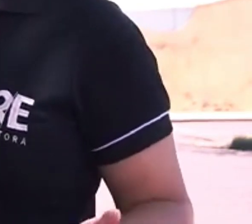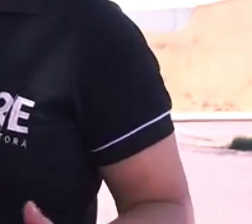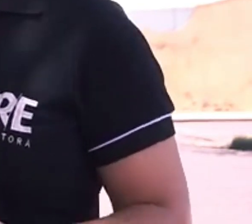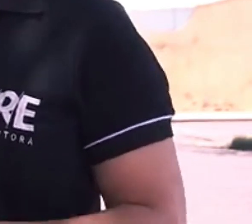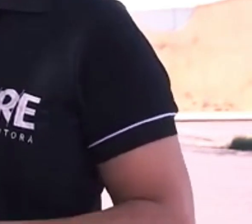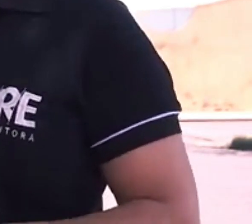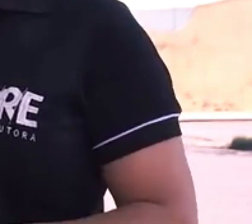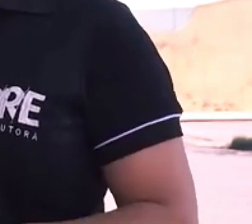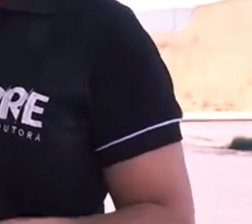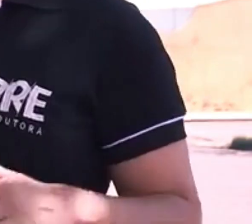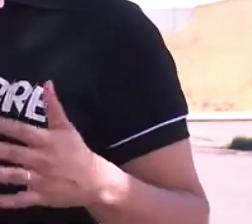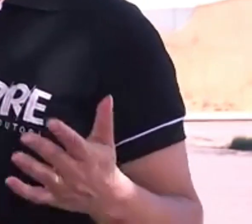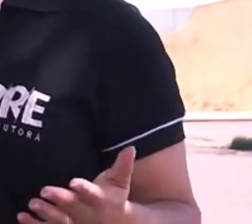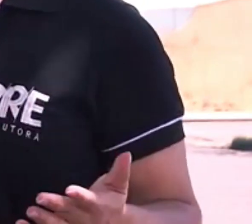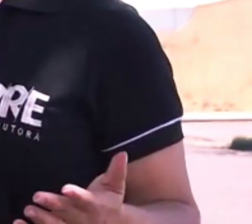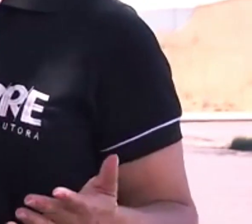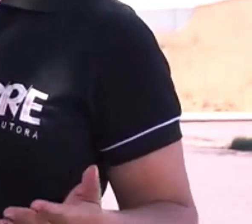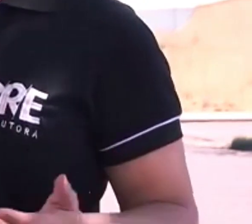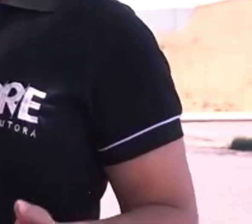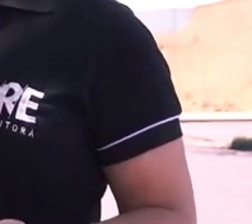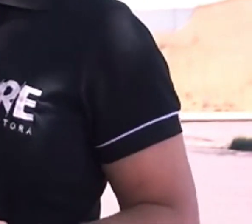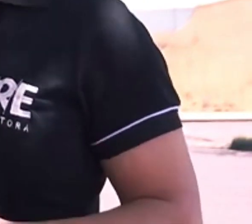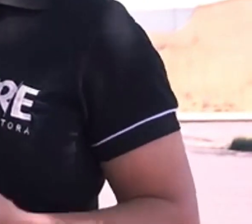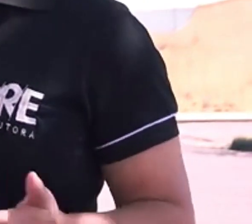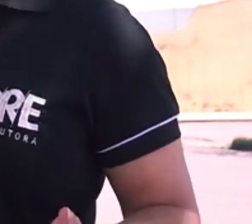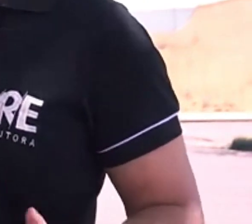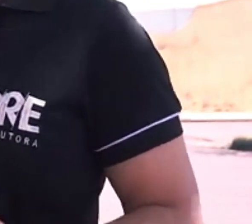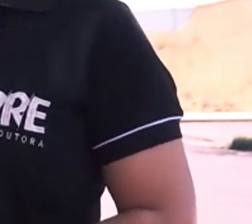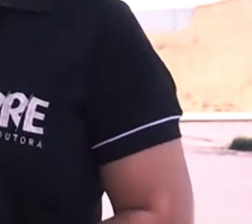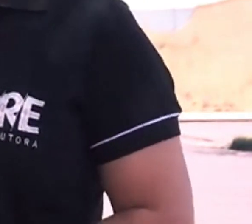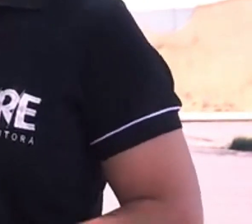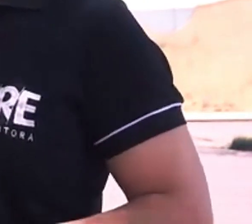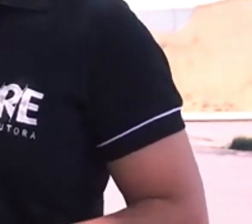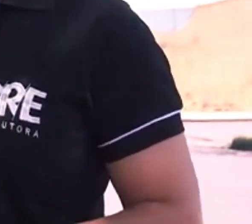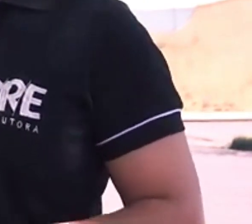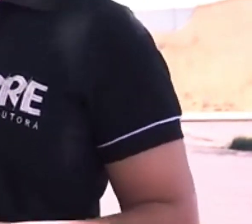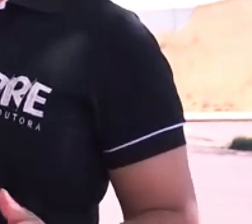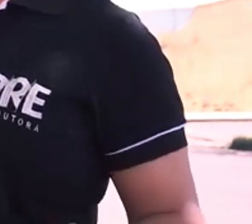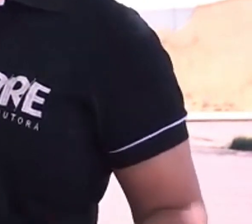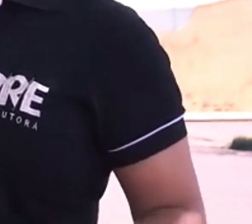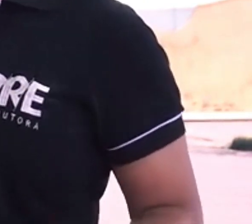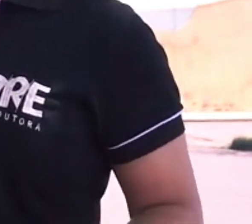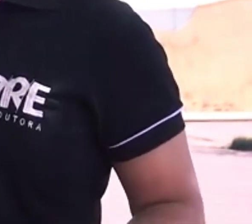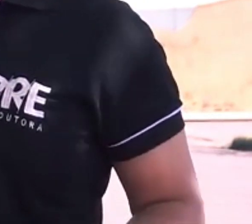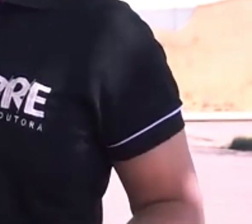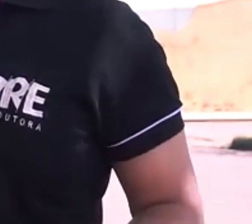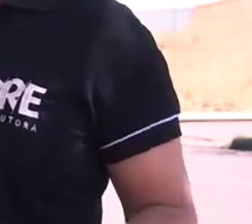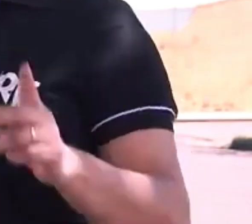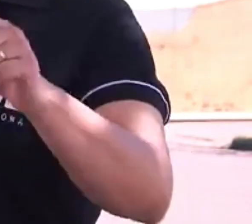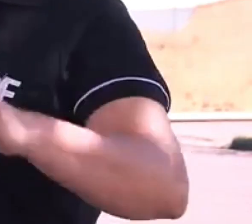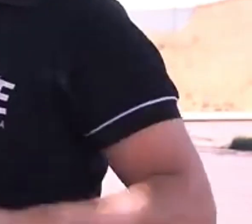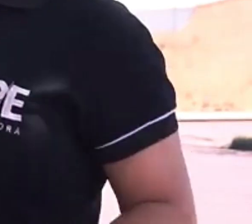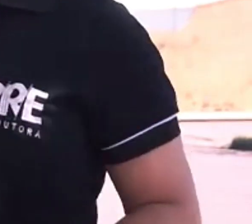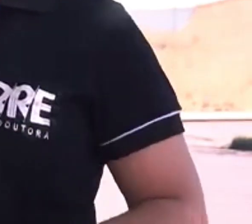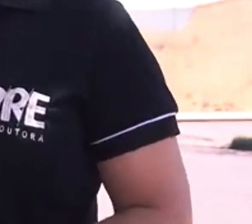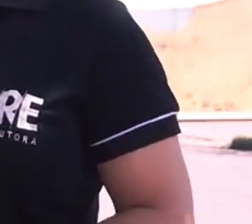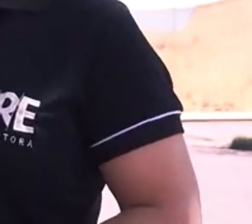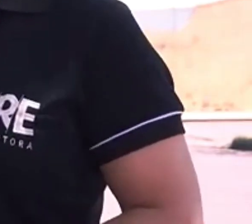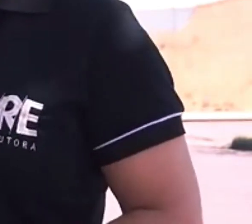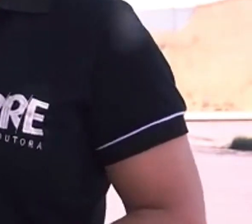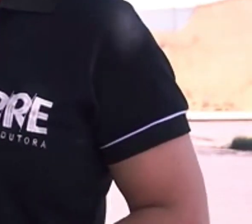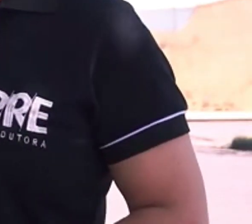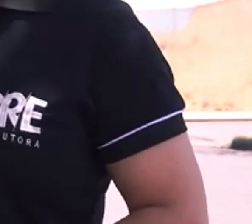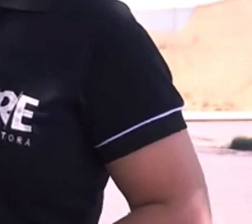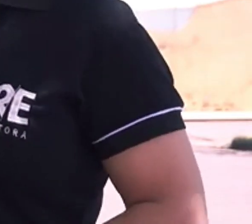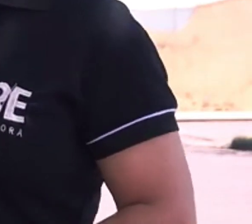uma avaliação médica e é sempre bom ter o acompanhamento de um profissional de educação física. Agora fique com